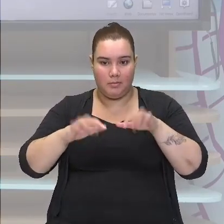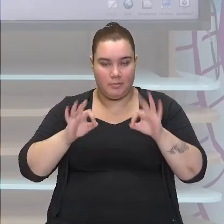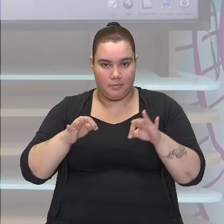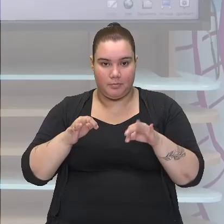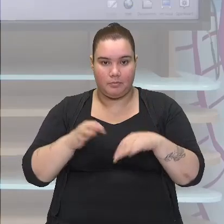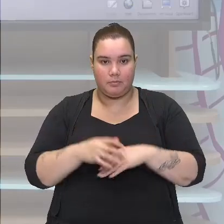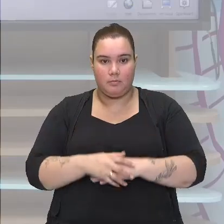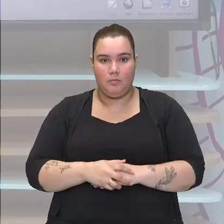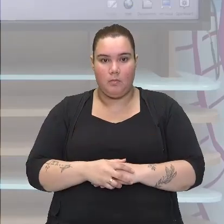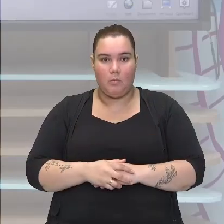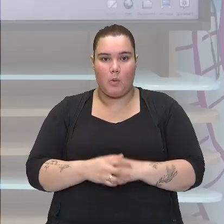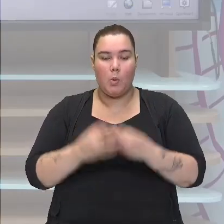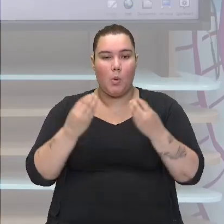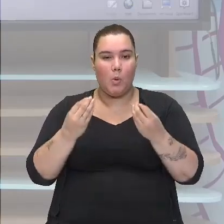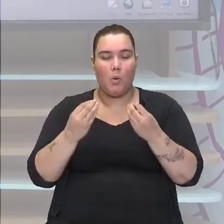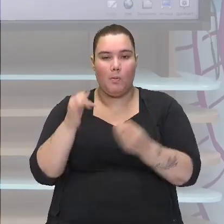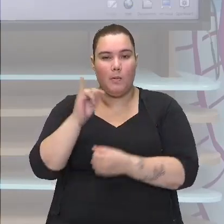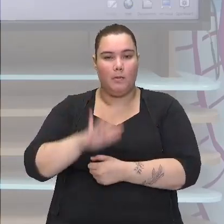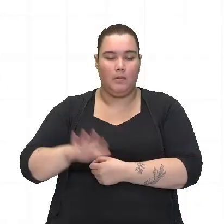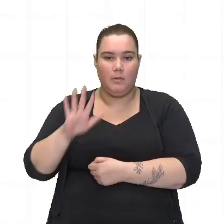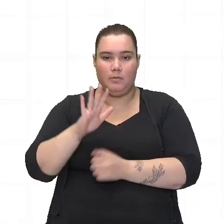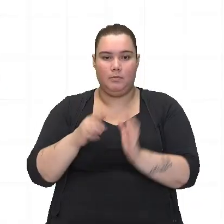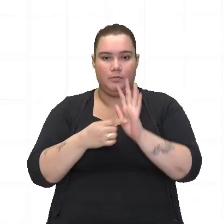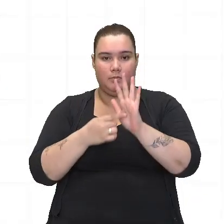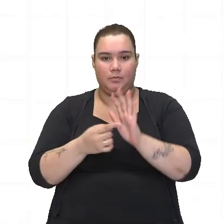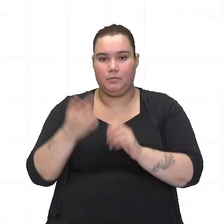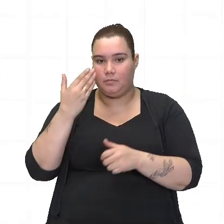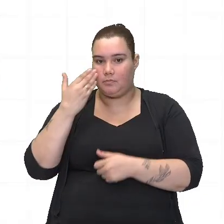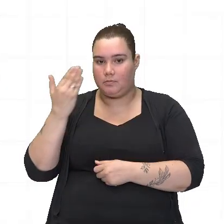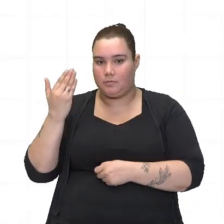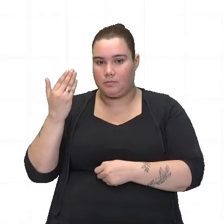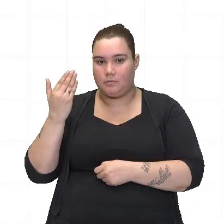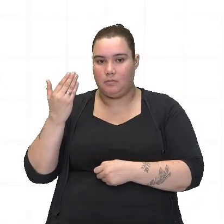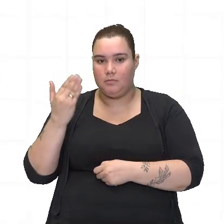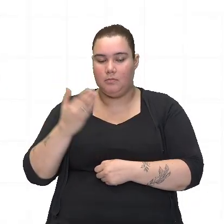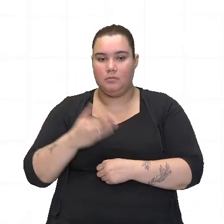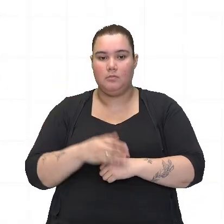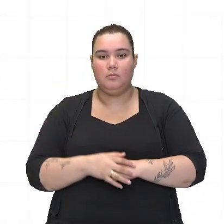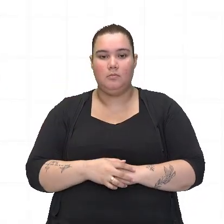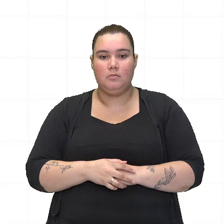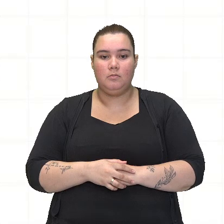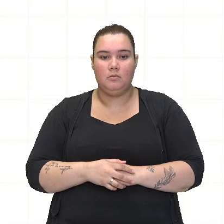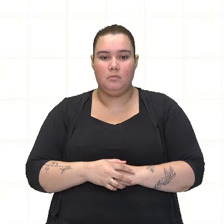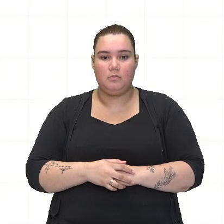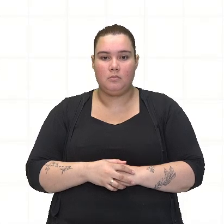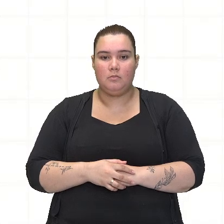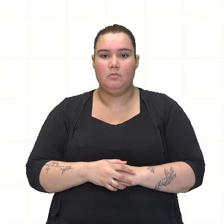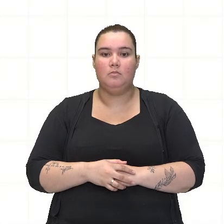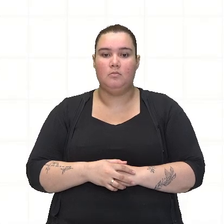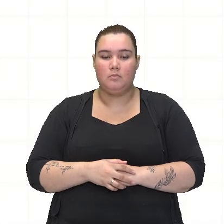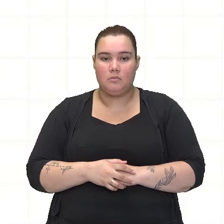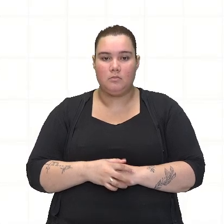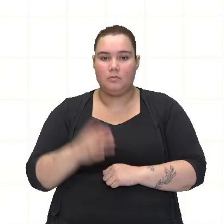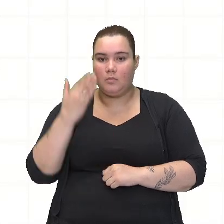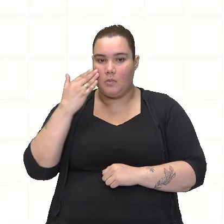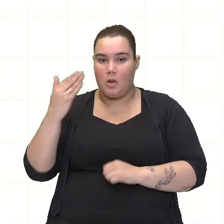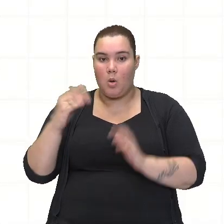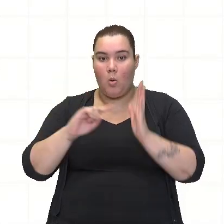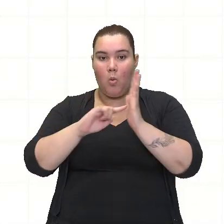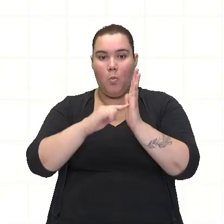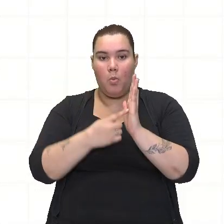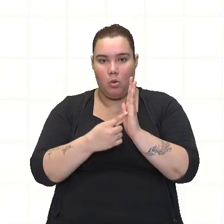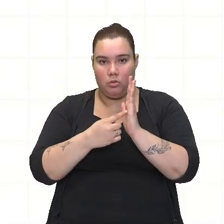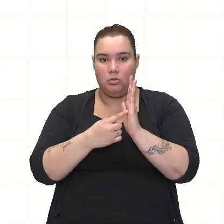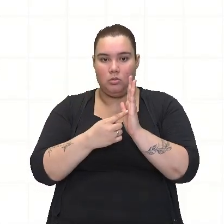é que acontece nesse caso. Me segue. Olha aqui, ó. Tá aqui, ó. Olha o nosso centro de